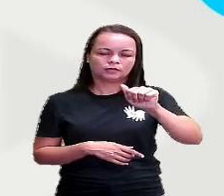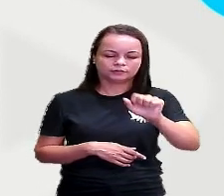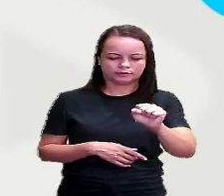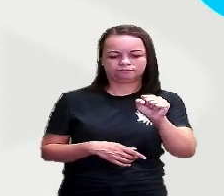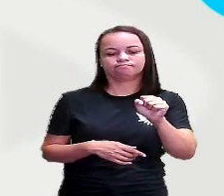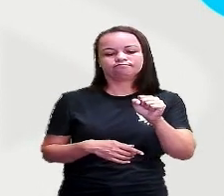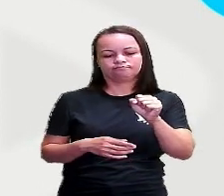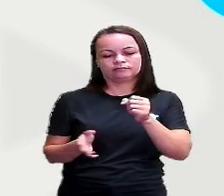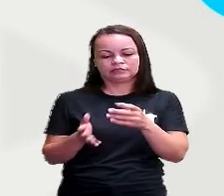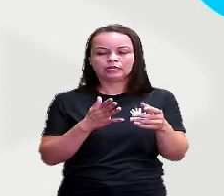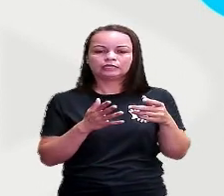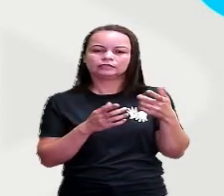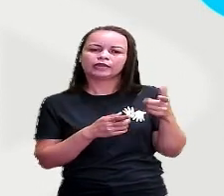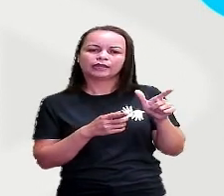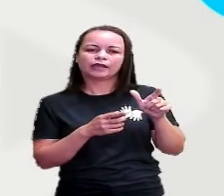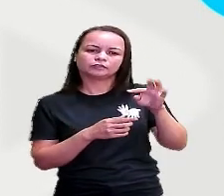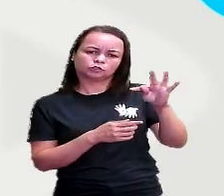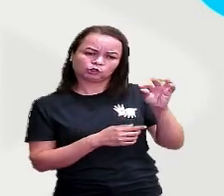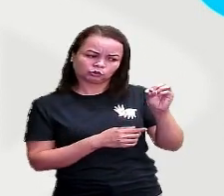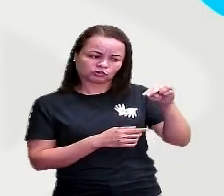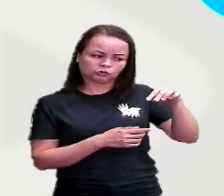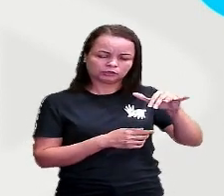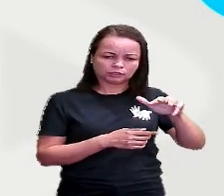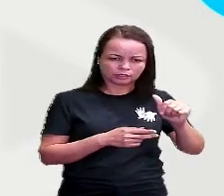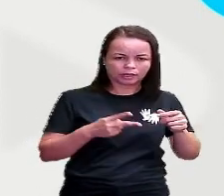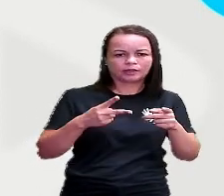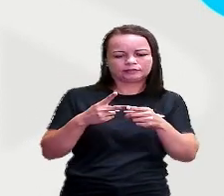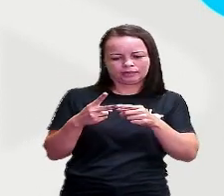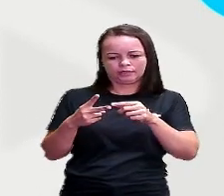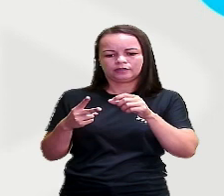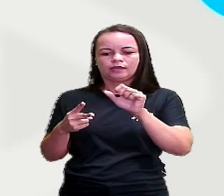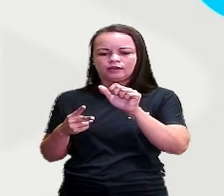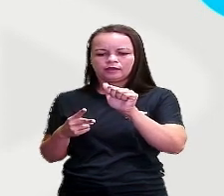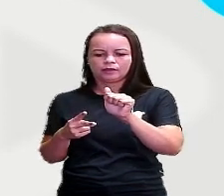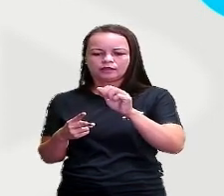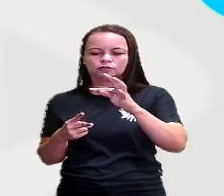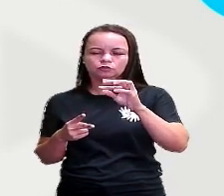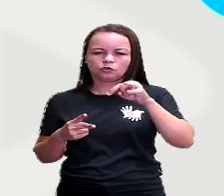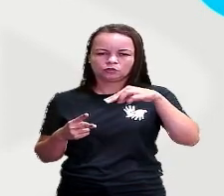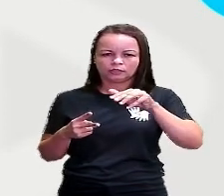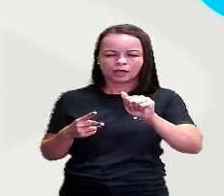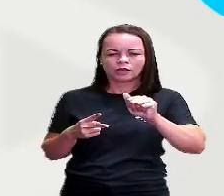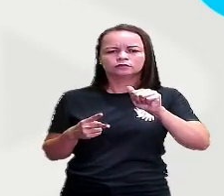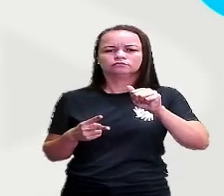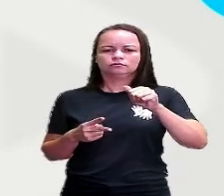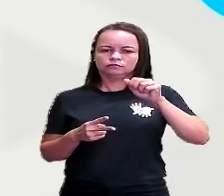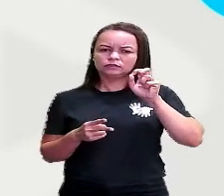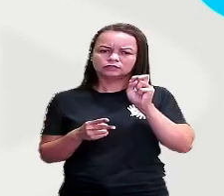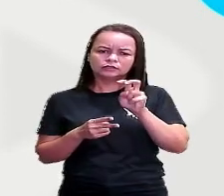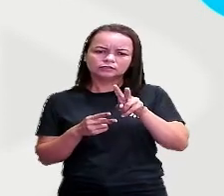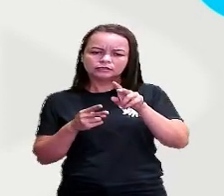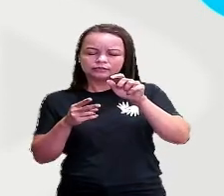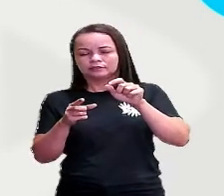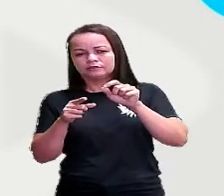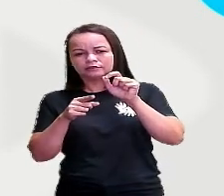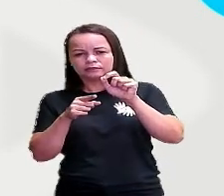as outras são as átonas, que são aquelas que têm menos intensidade. Então, no